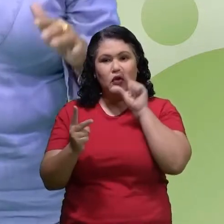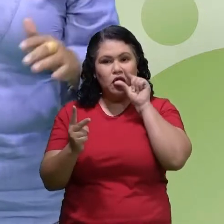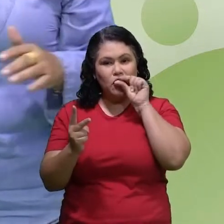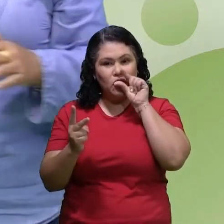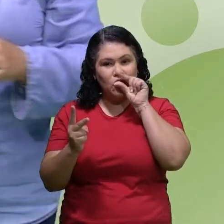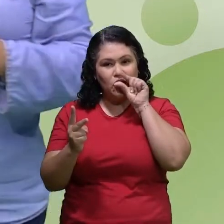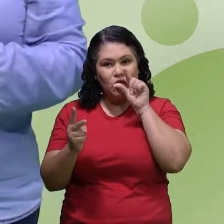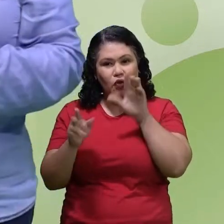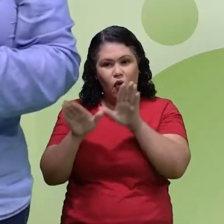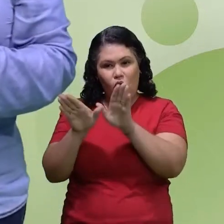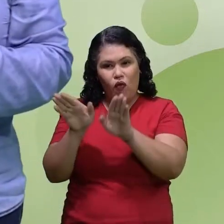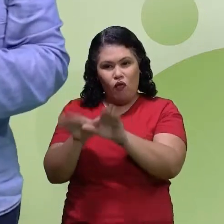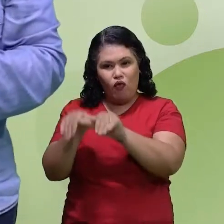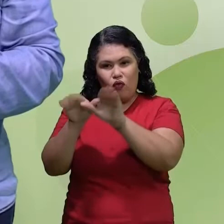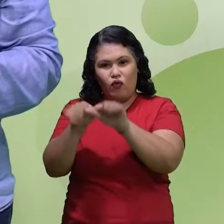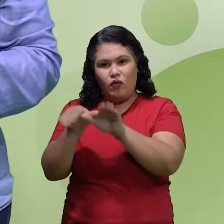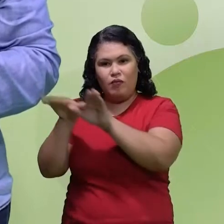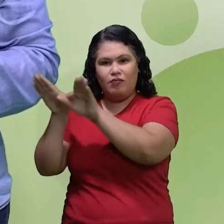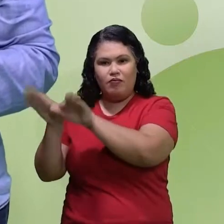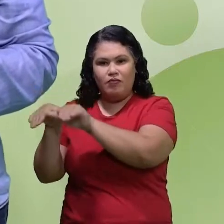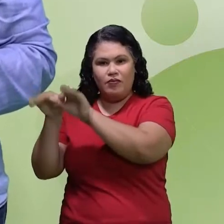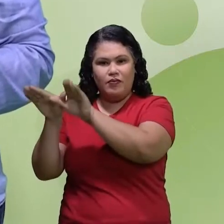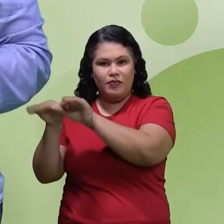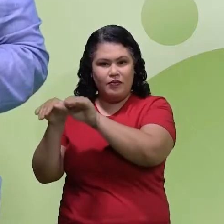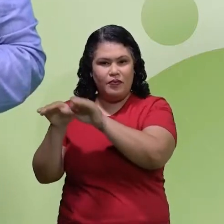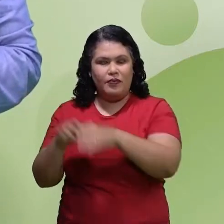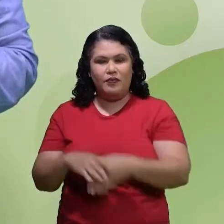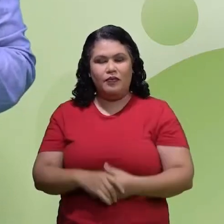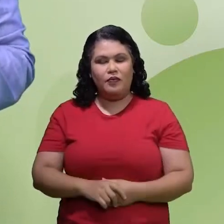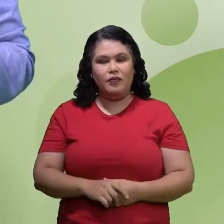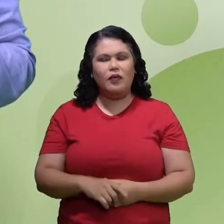né? Mas temos outros animais.